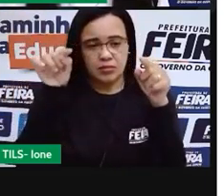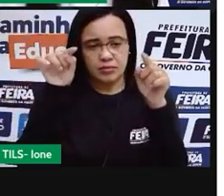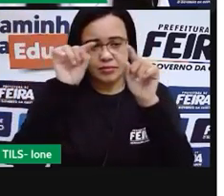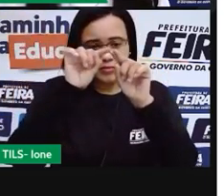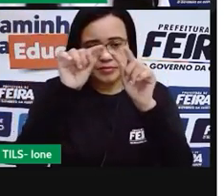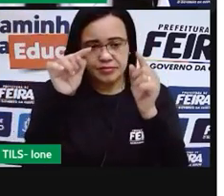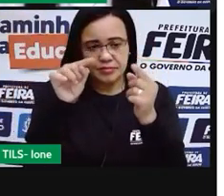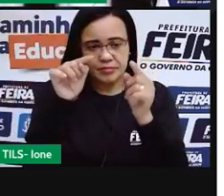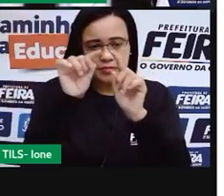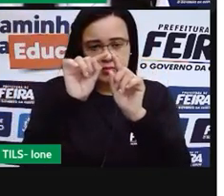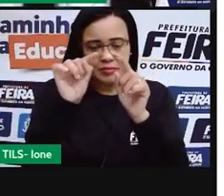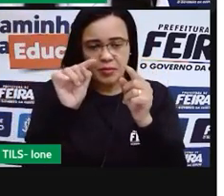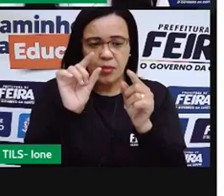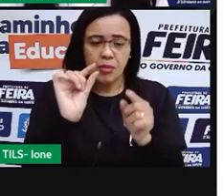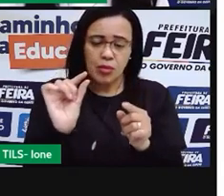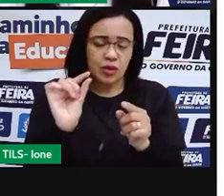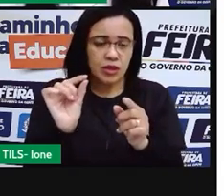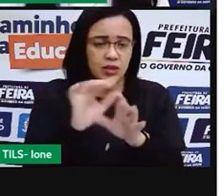Lembrando que